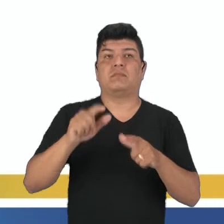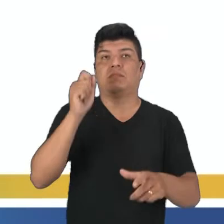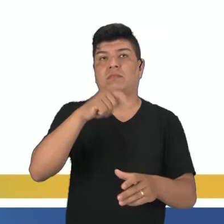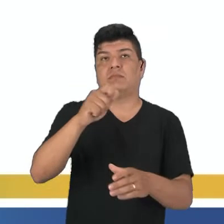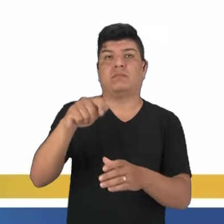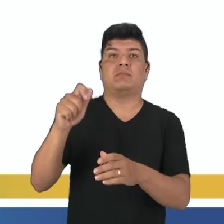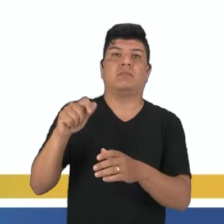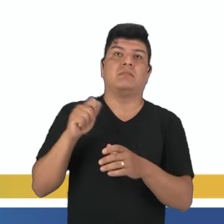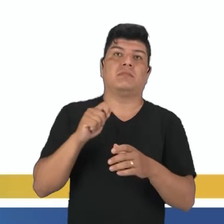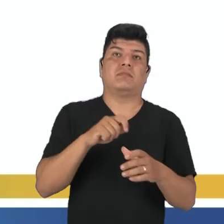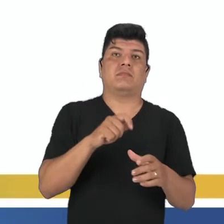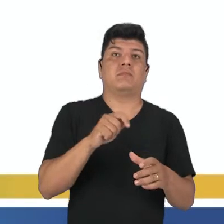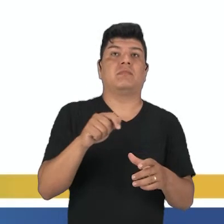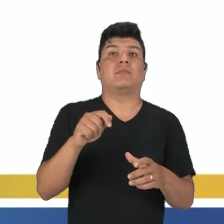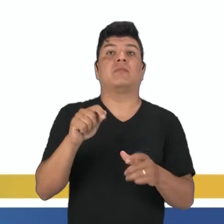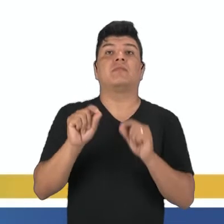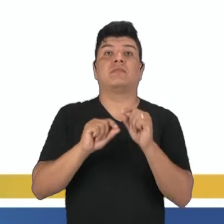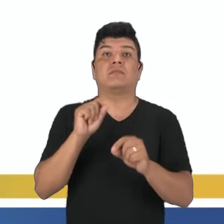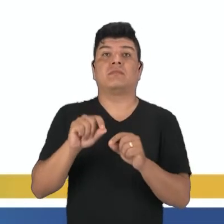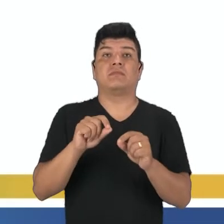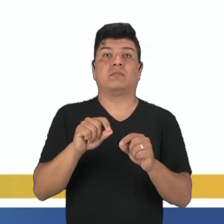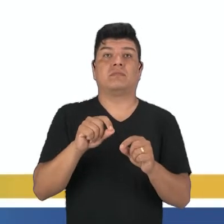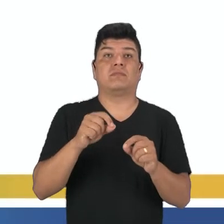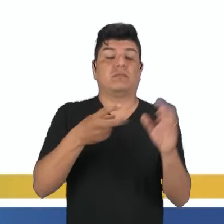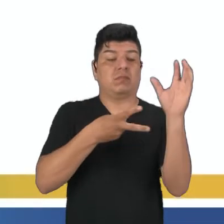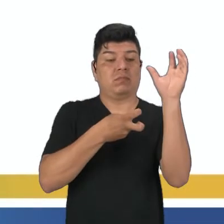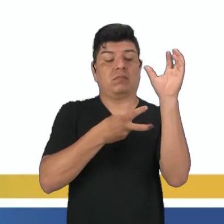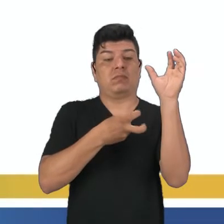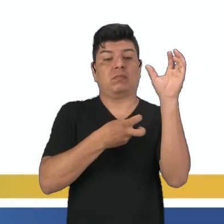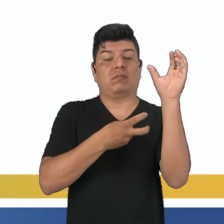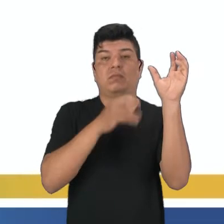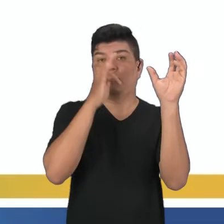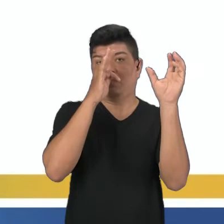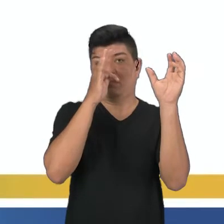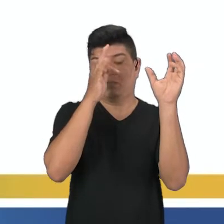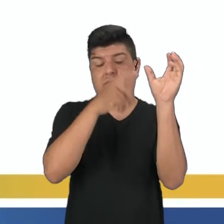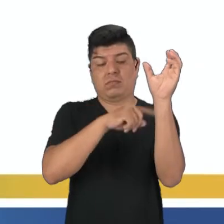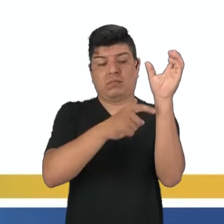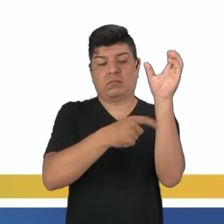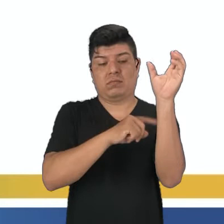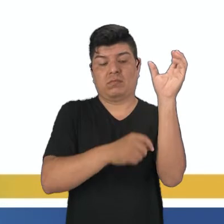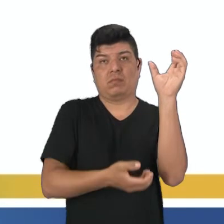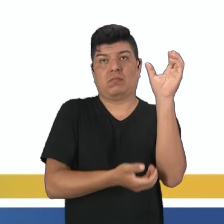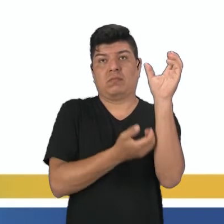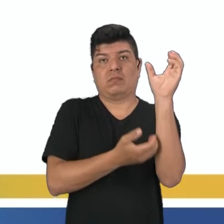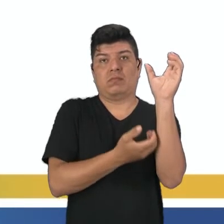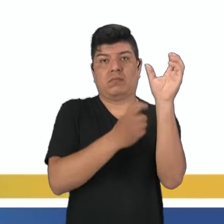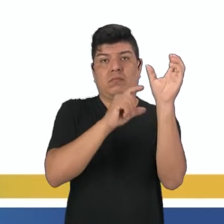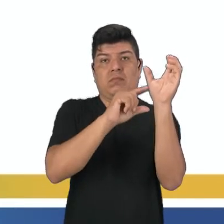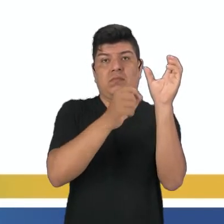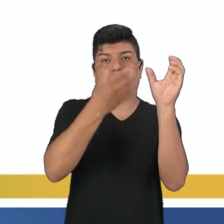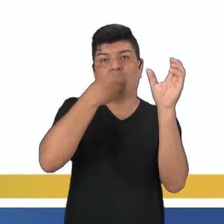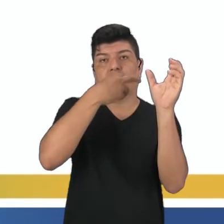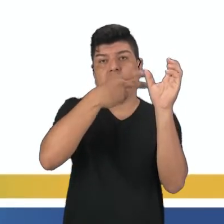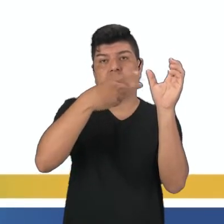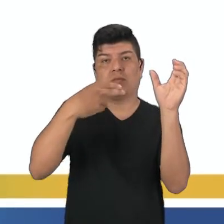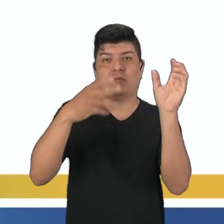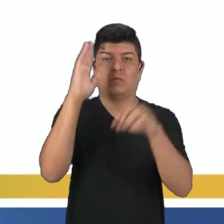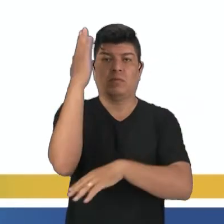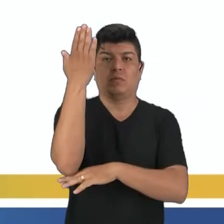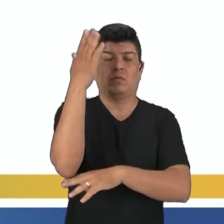atividade extrativista, ou seja, extrativismo vegetal da seringueira, da castanha e da